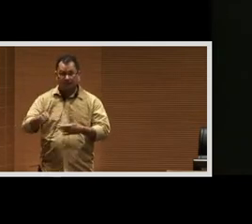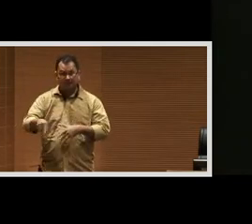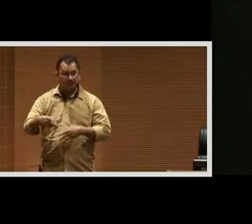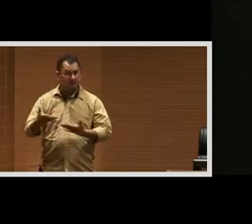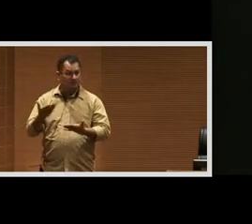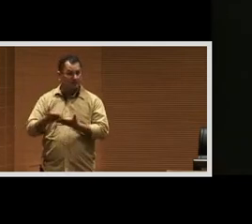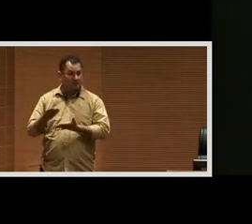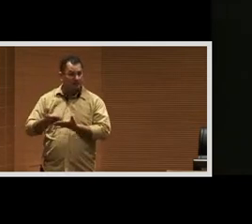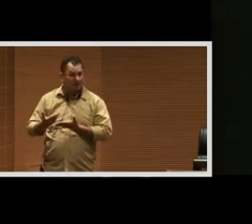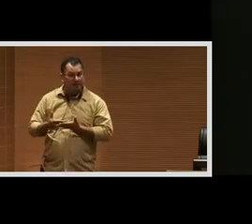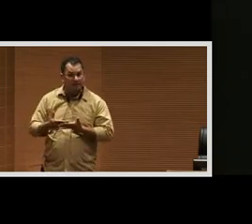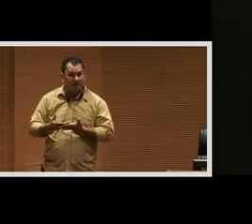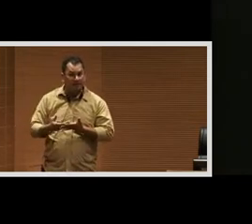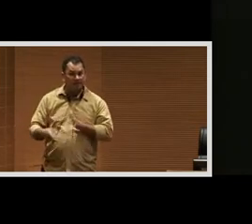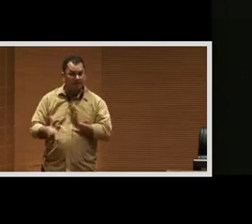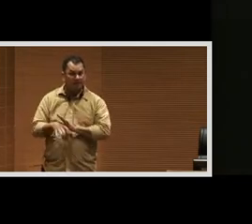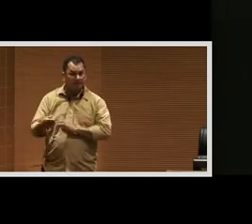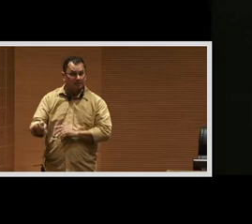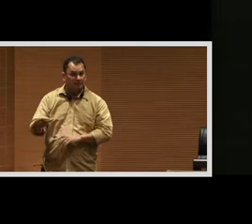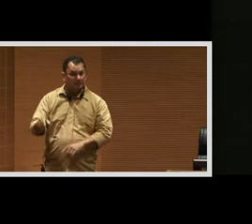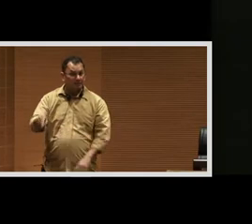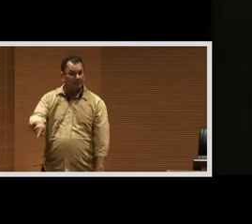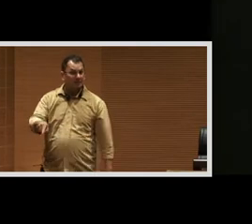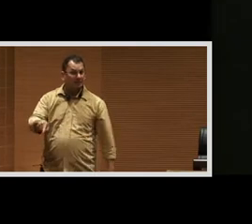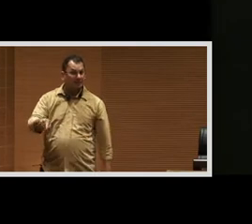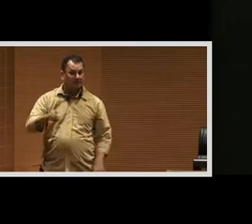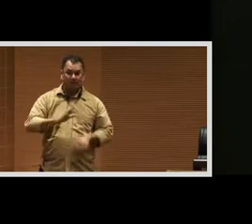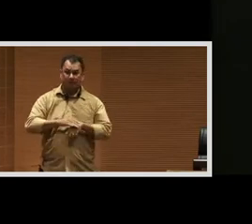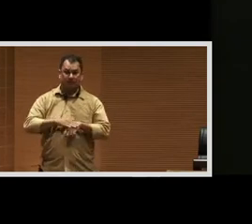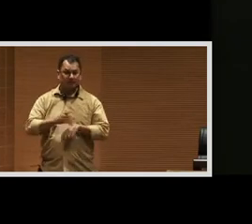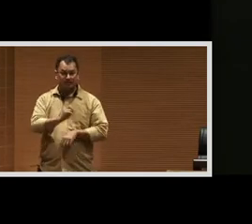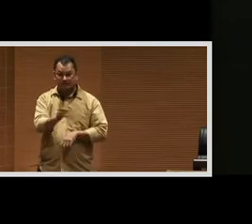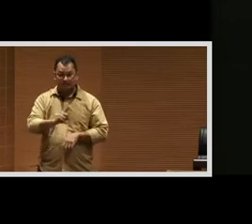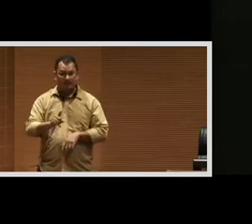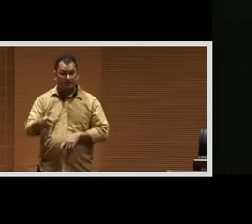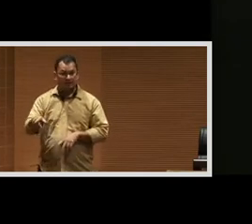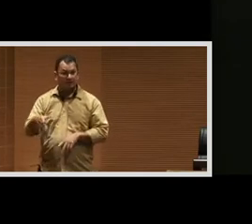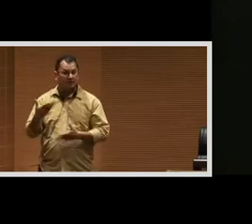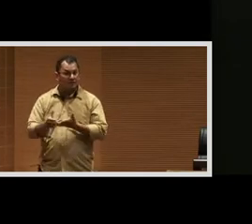dele. Ele não é doente, ele não é fracassado.